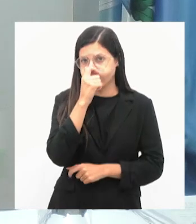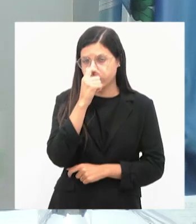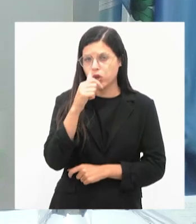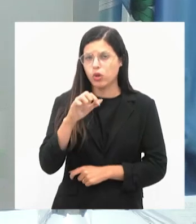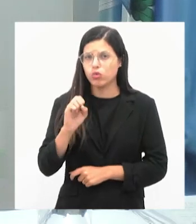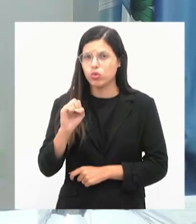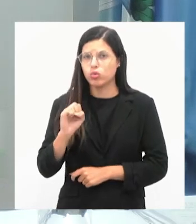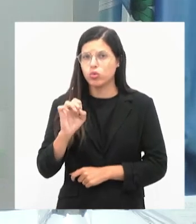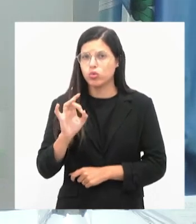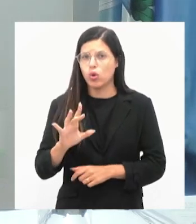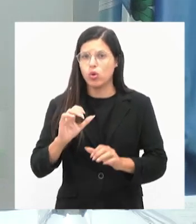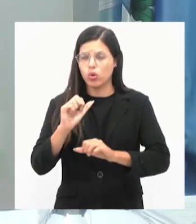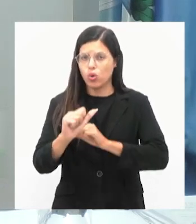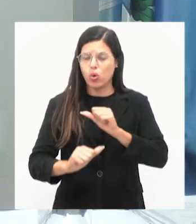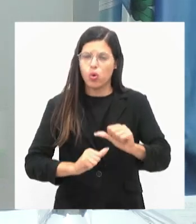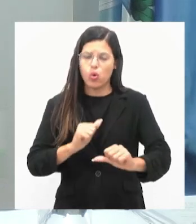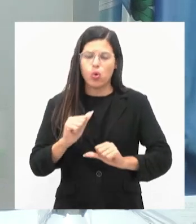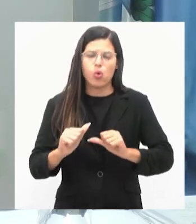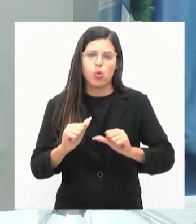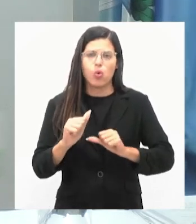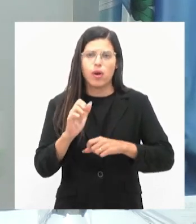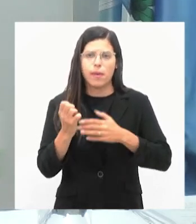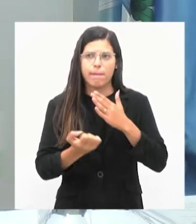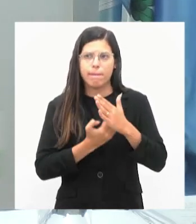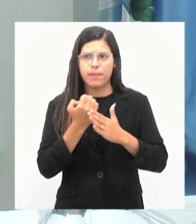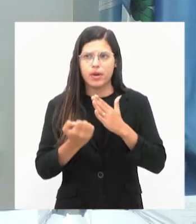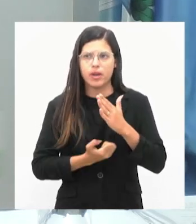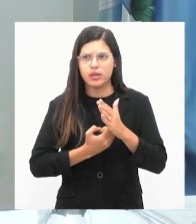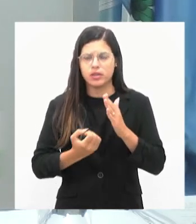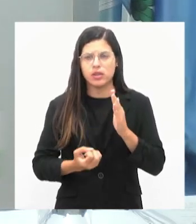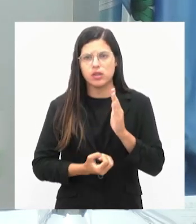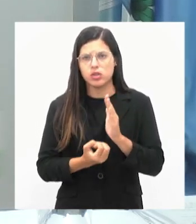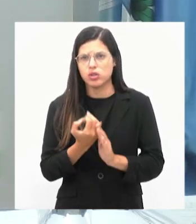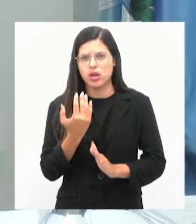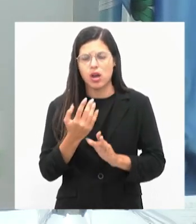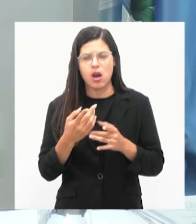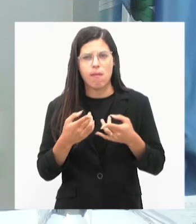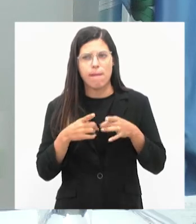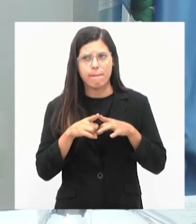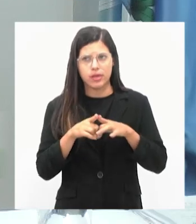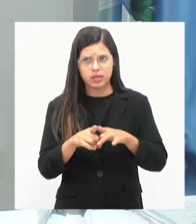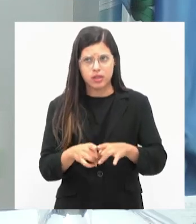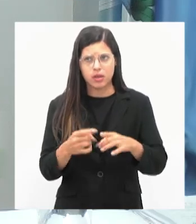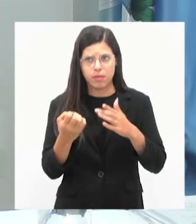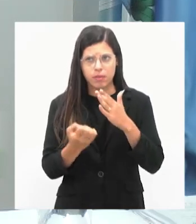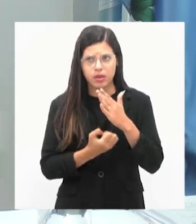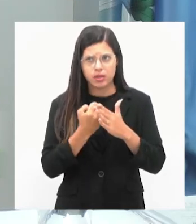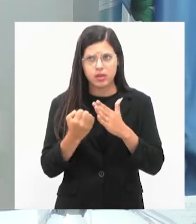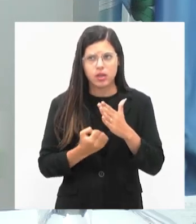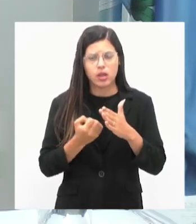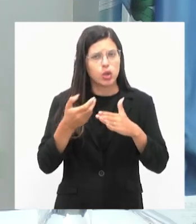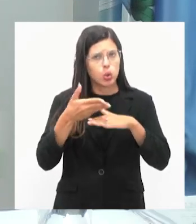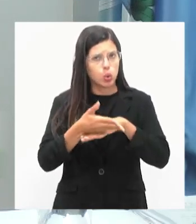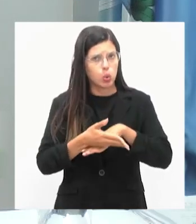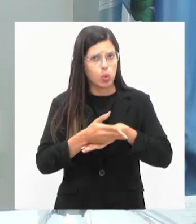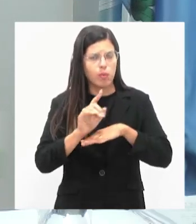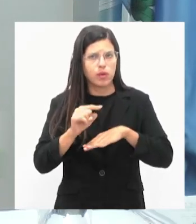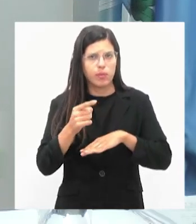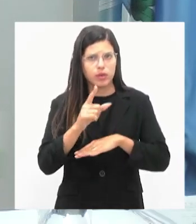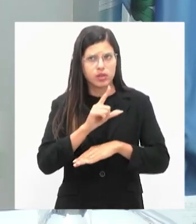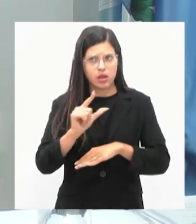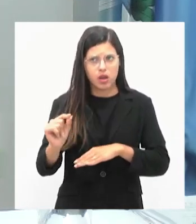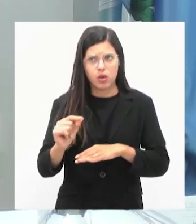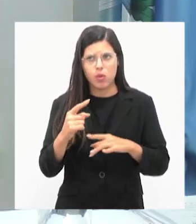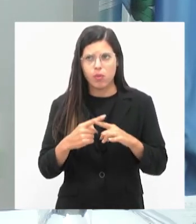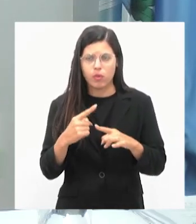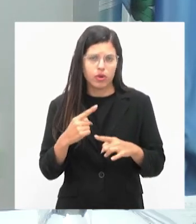era a PL, que depois criaram um consórcio, essa empresa entrou no consórcio, mas saiu, porque não foi